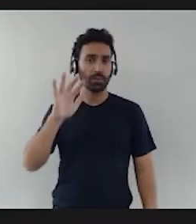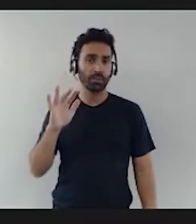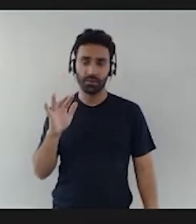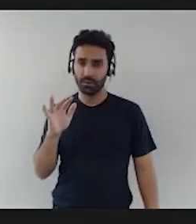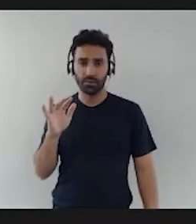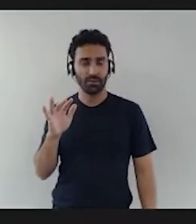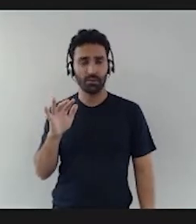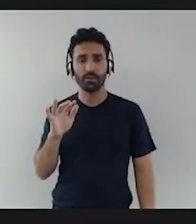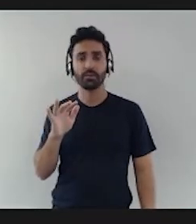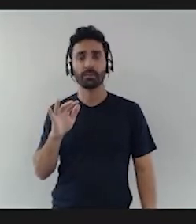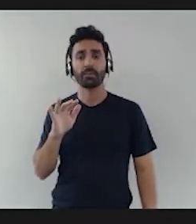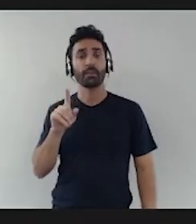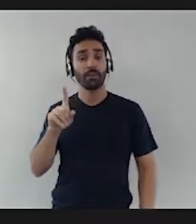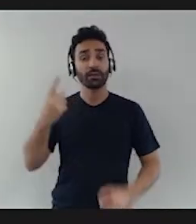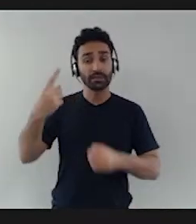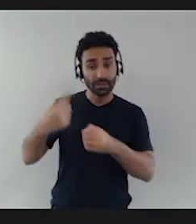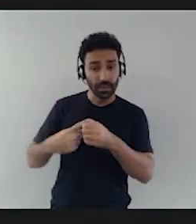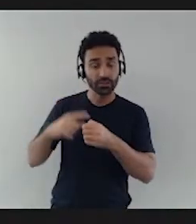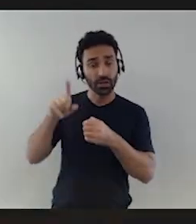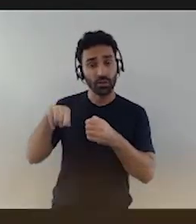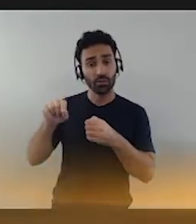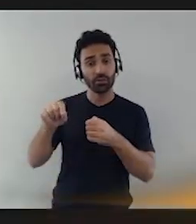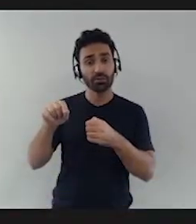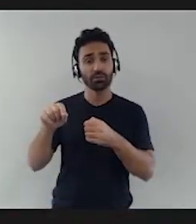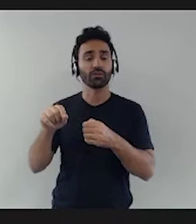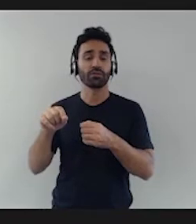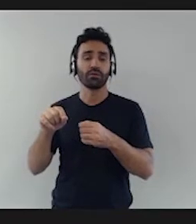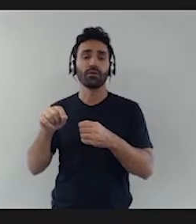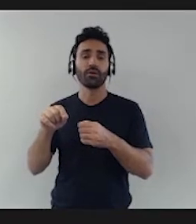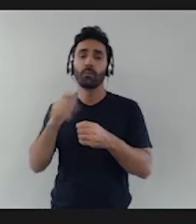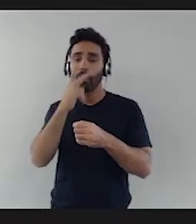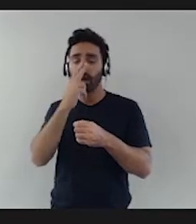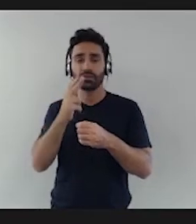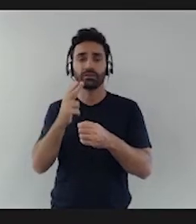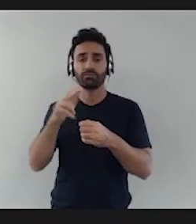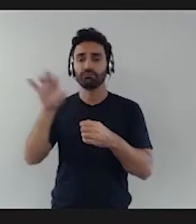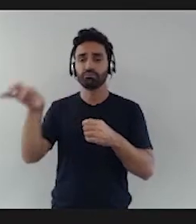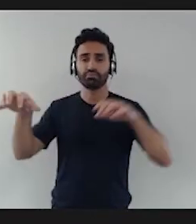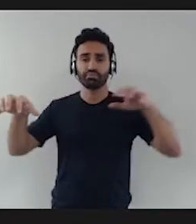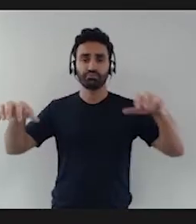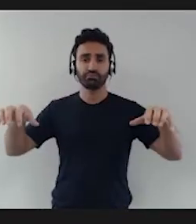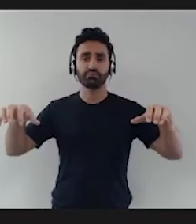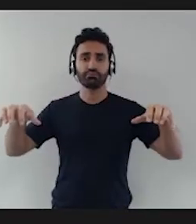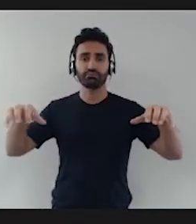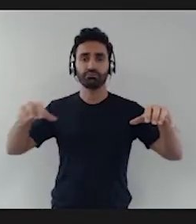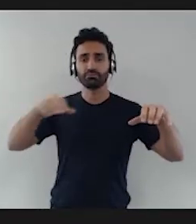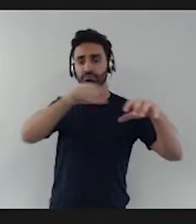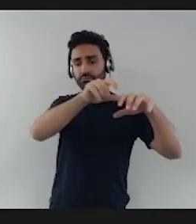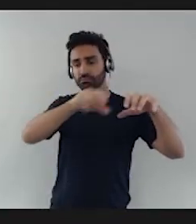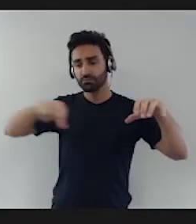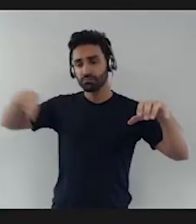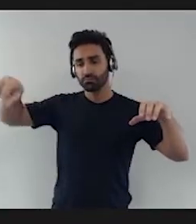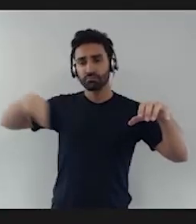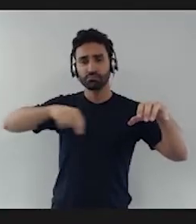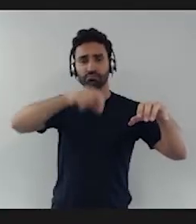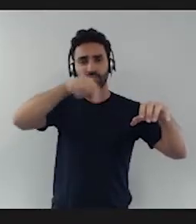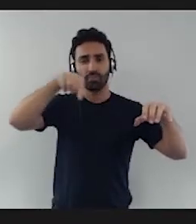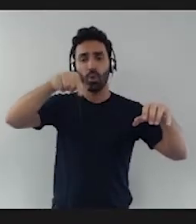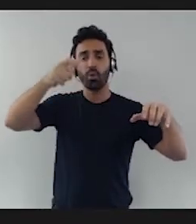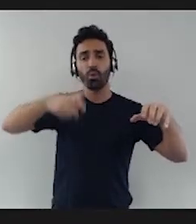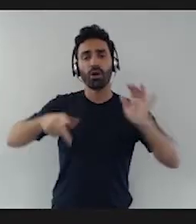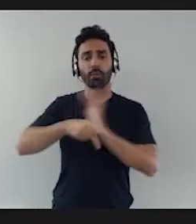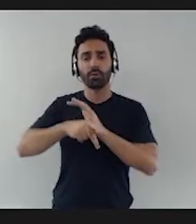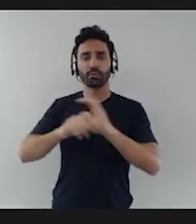Wuhan, mas Wuhan é um entreposto, é um hub de comunicação,